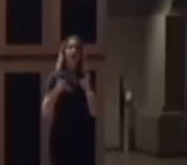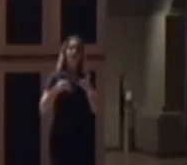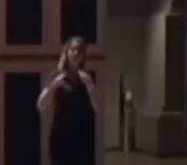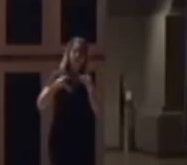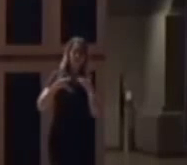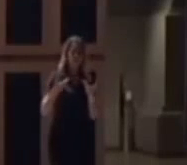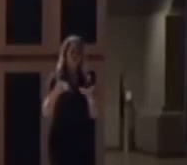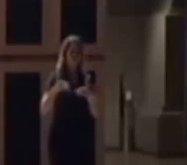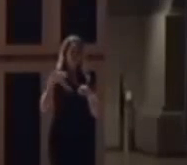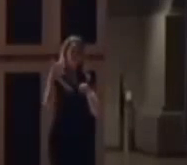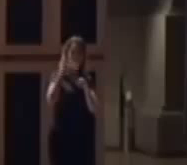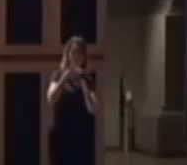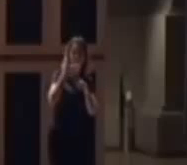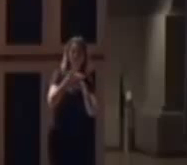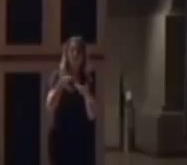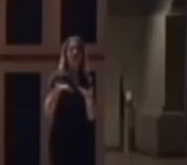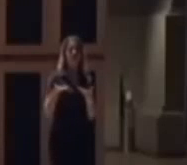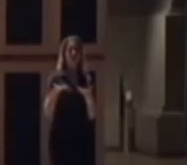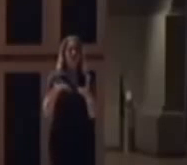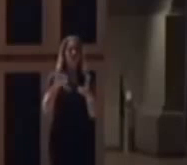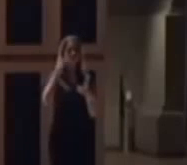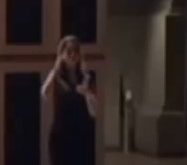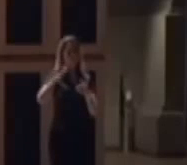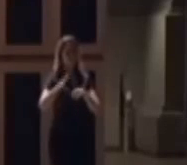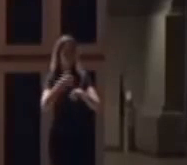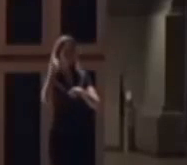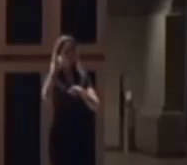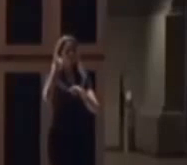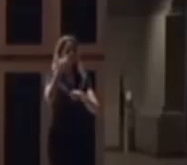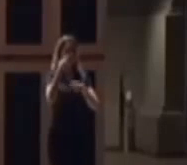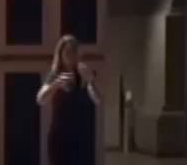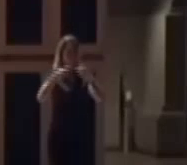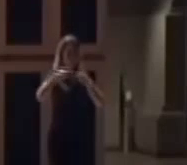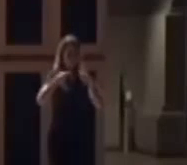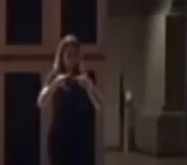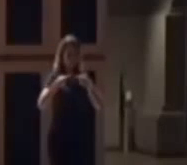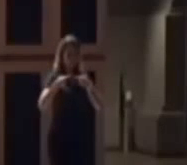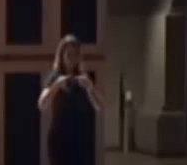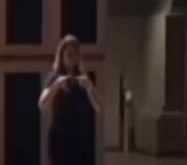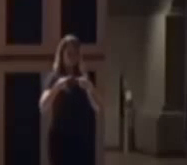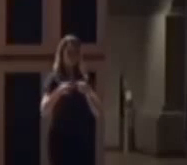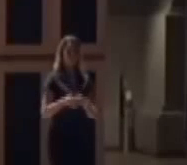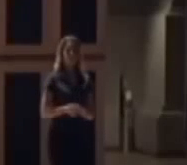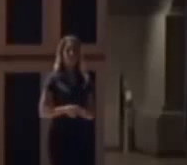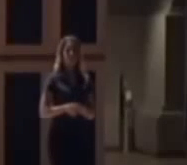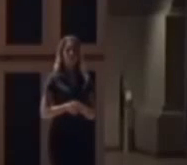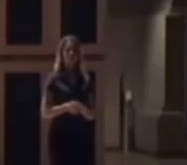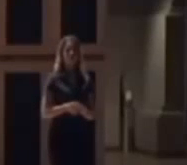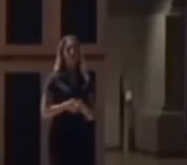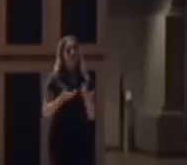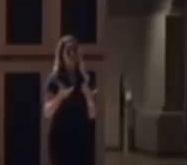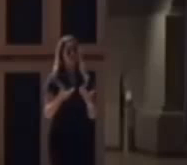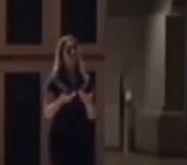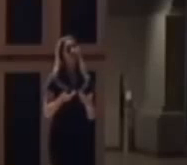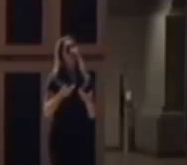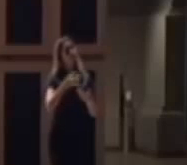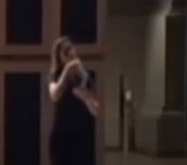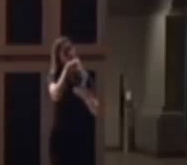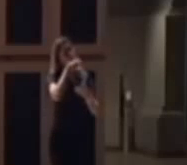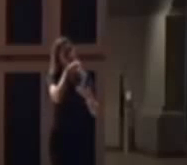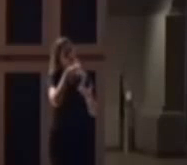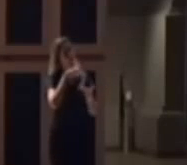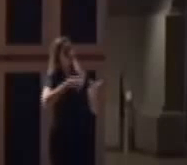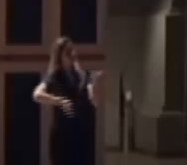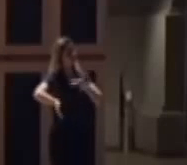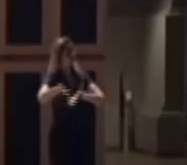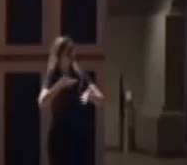gestão compatibilizada com os princípios da gestão pública. Então, na verdade, eu coloco mais questões que soluções, mas eu acho que